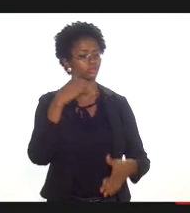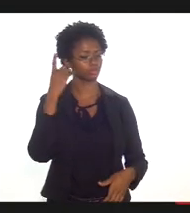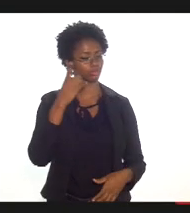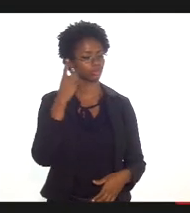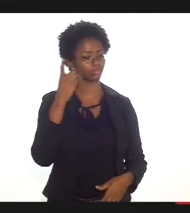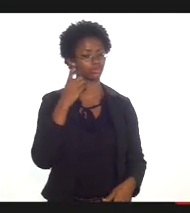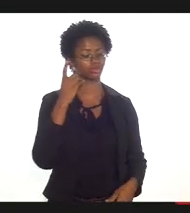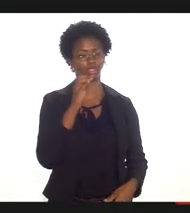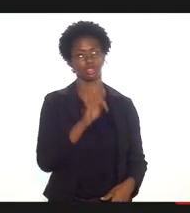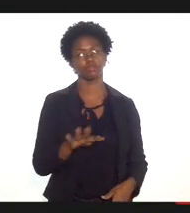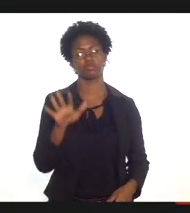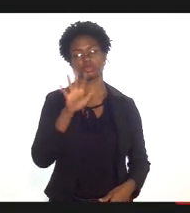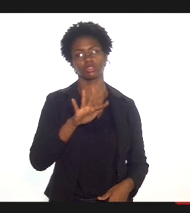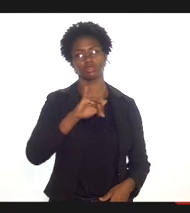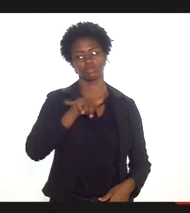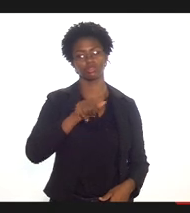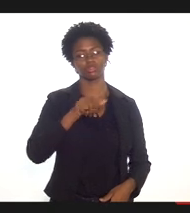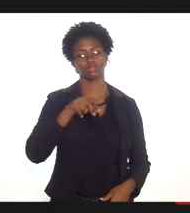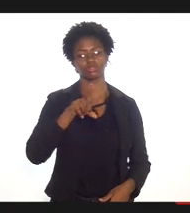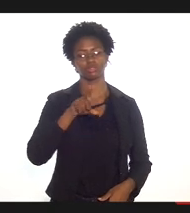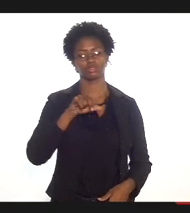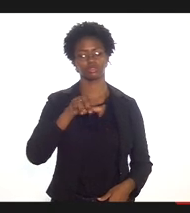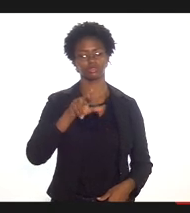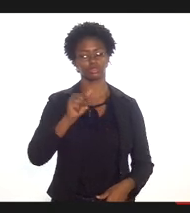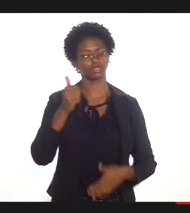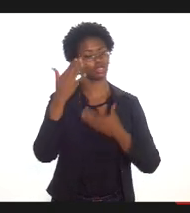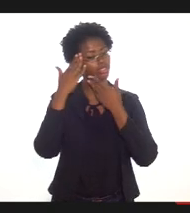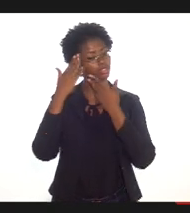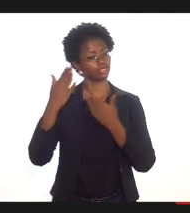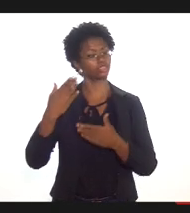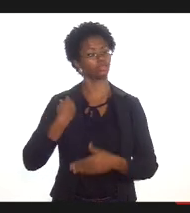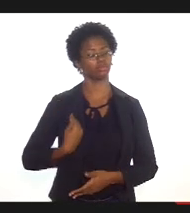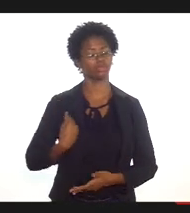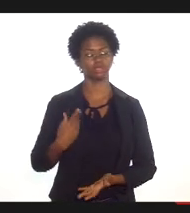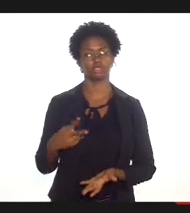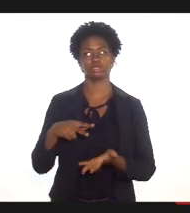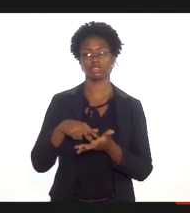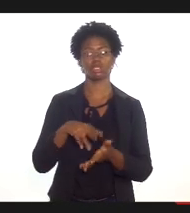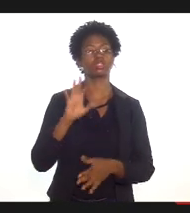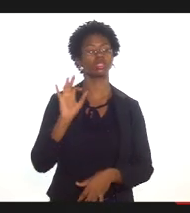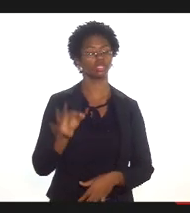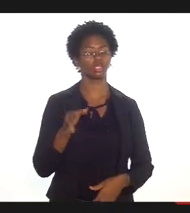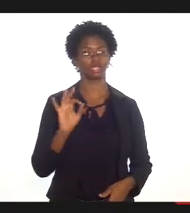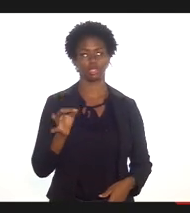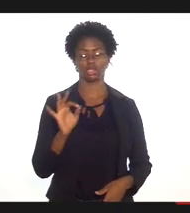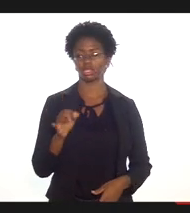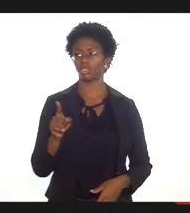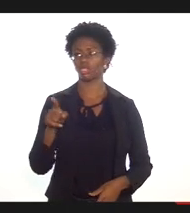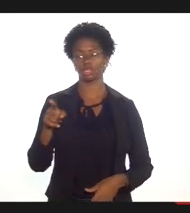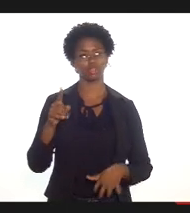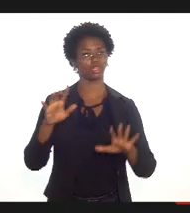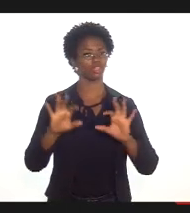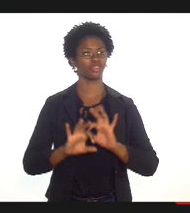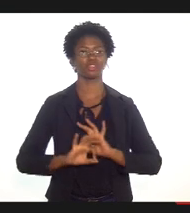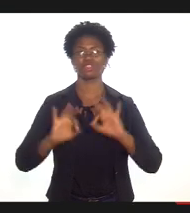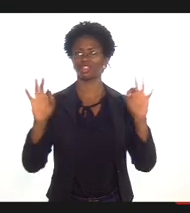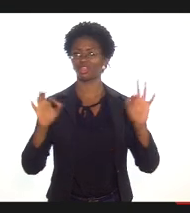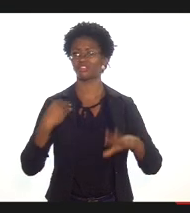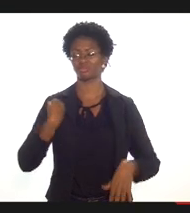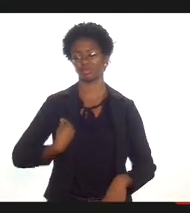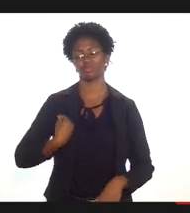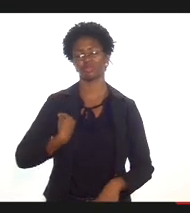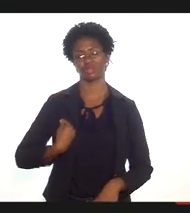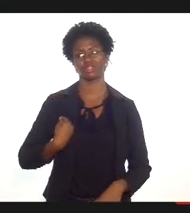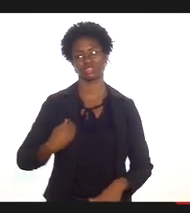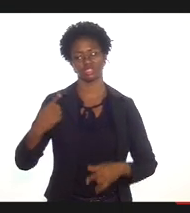Jandira Fegali, agradecer a presença, e com certeza muito abrilhantará